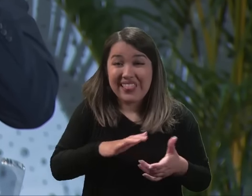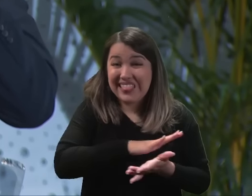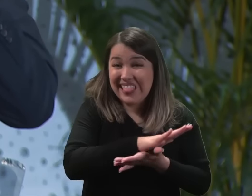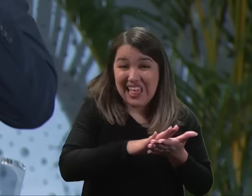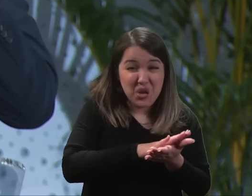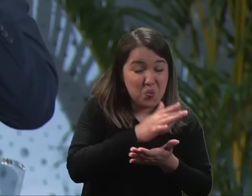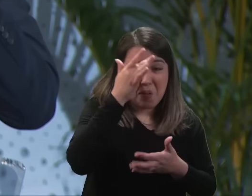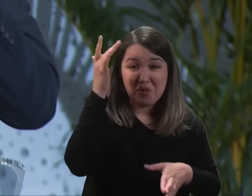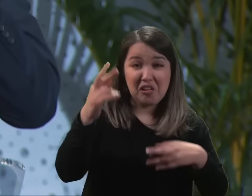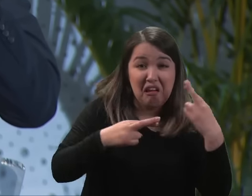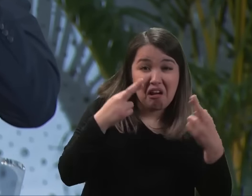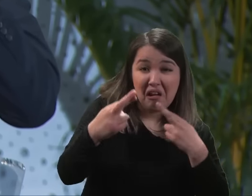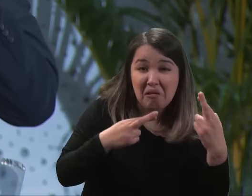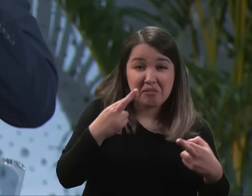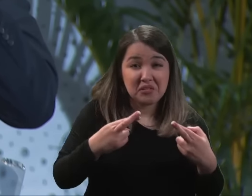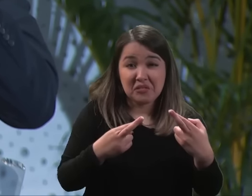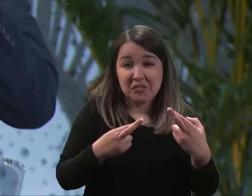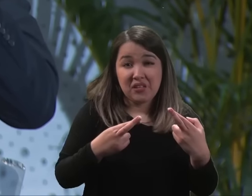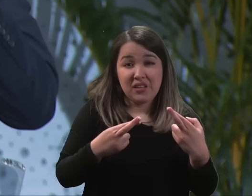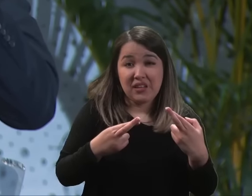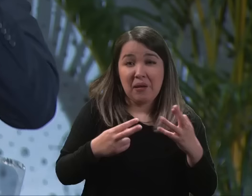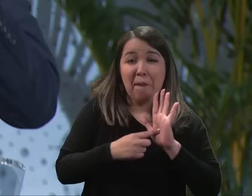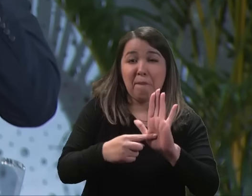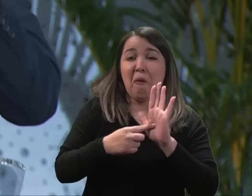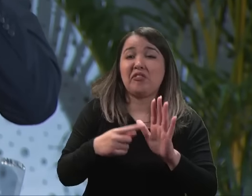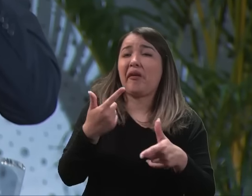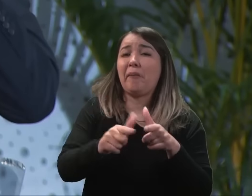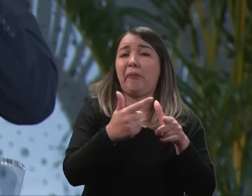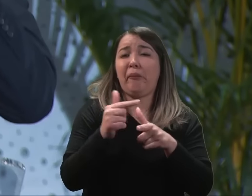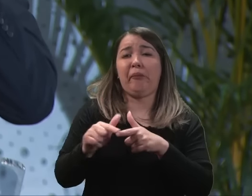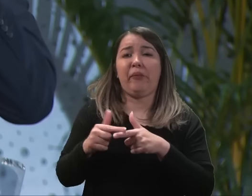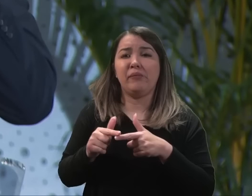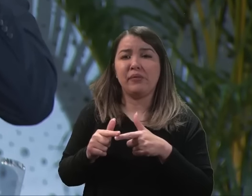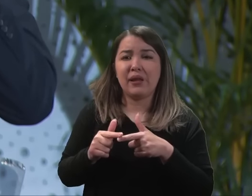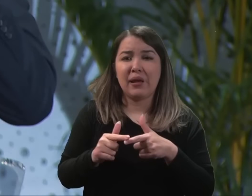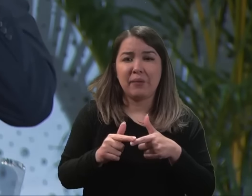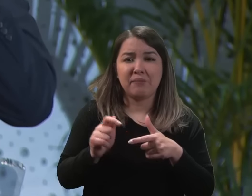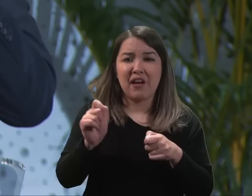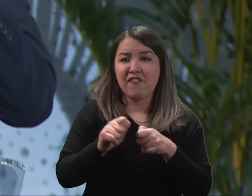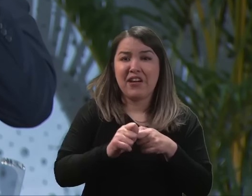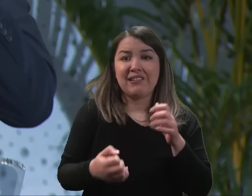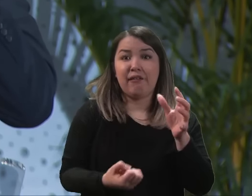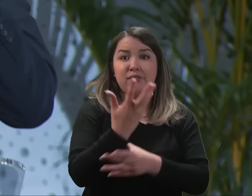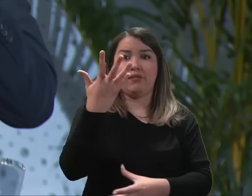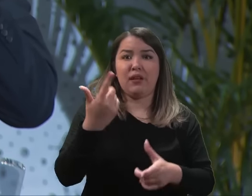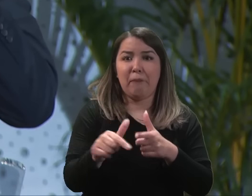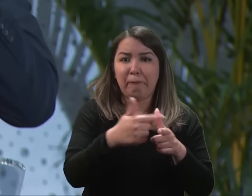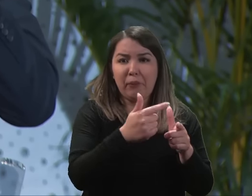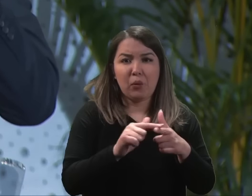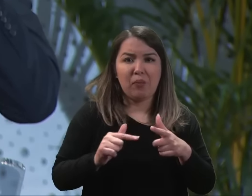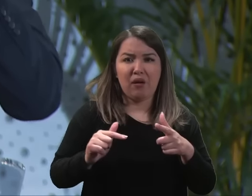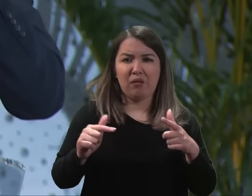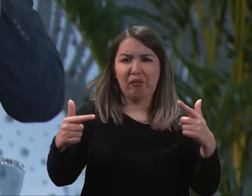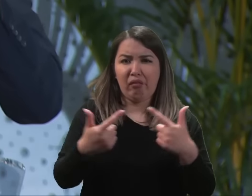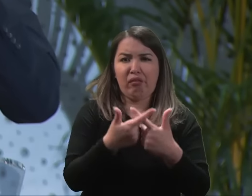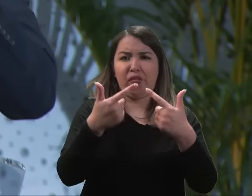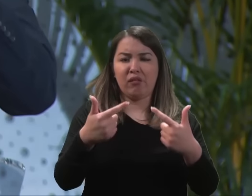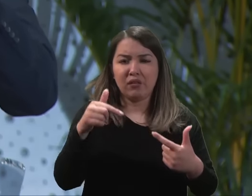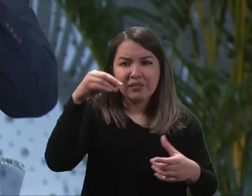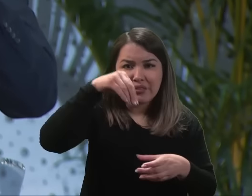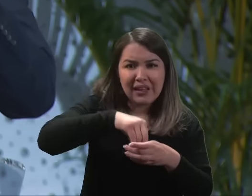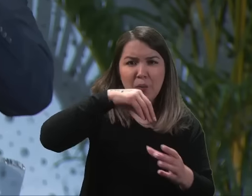caluniadores de problemas causadores de problemas e de divisões que estão